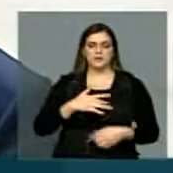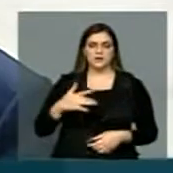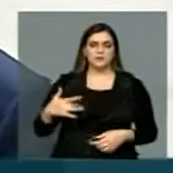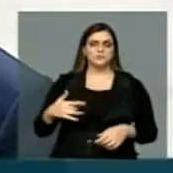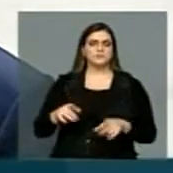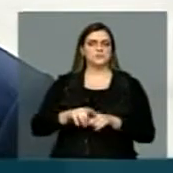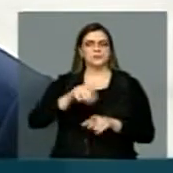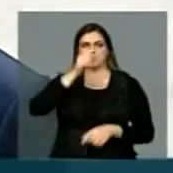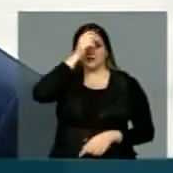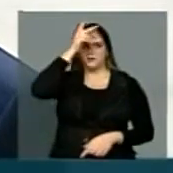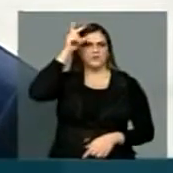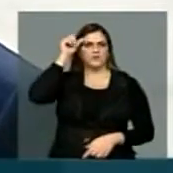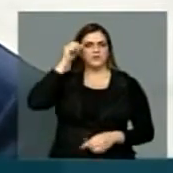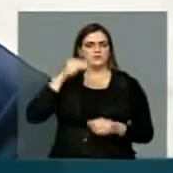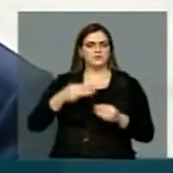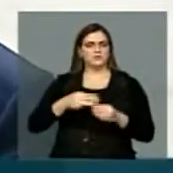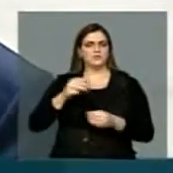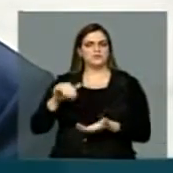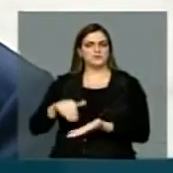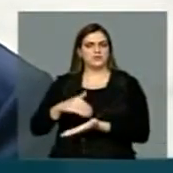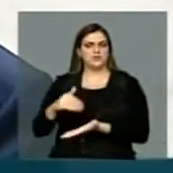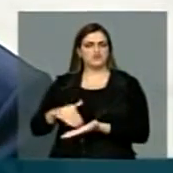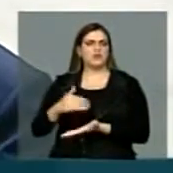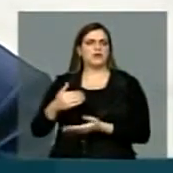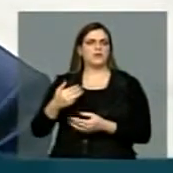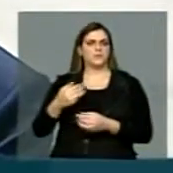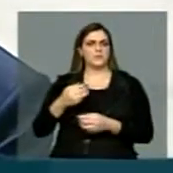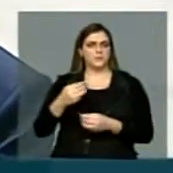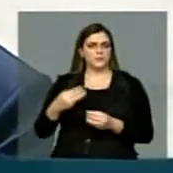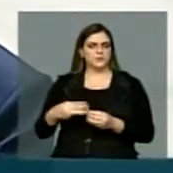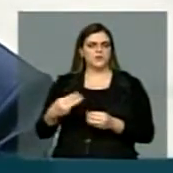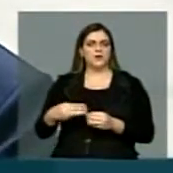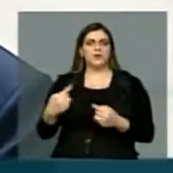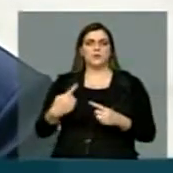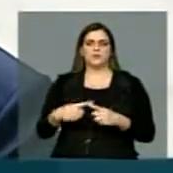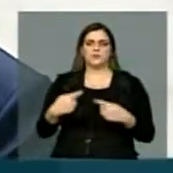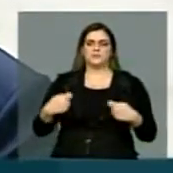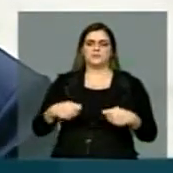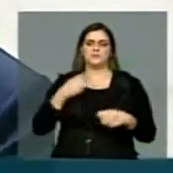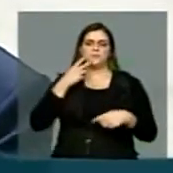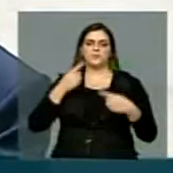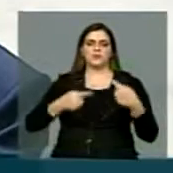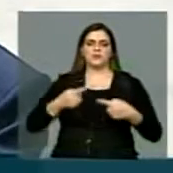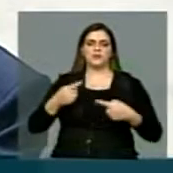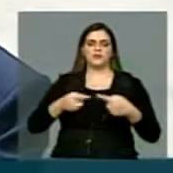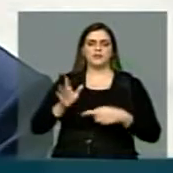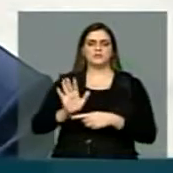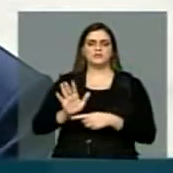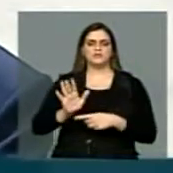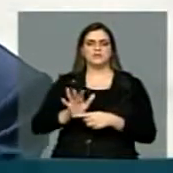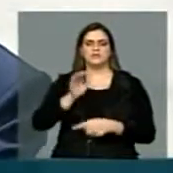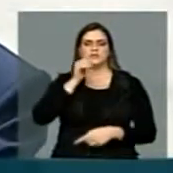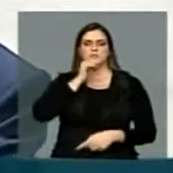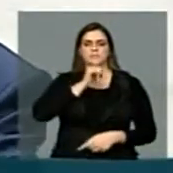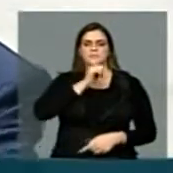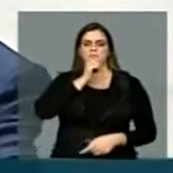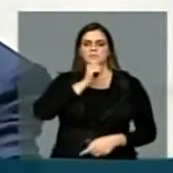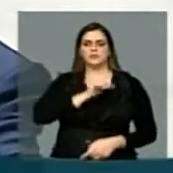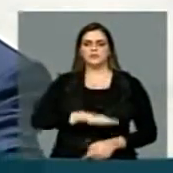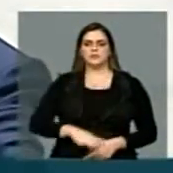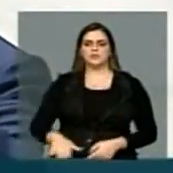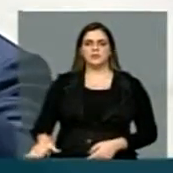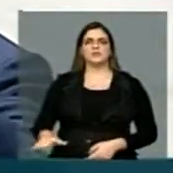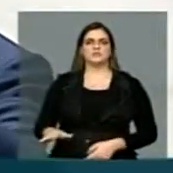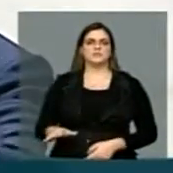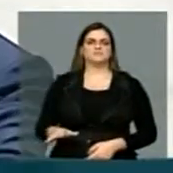prefeitos municipais e dos seus secretários, para que nós consigamos, em termos de política de assistência materno-infantil,